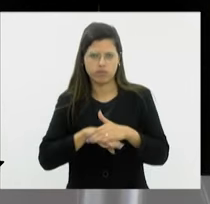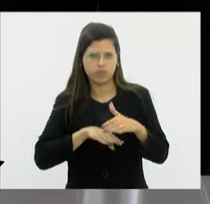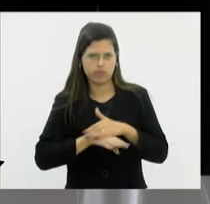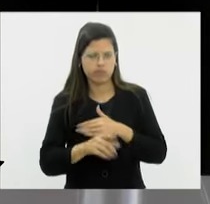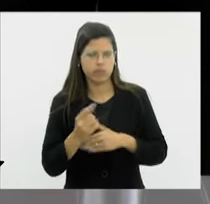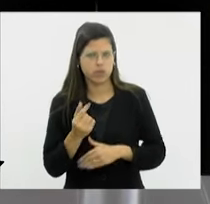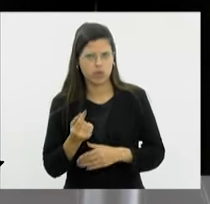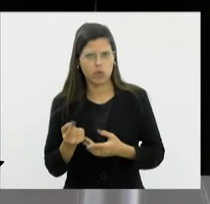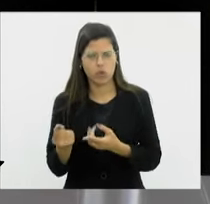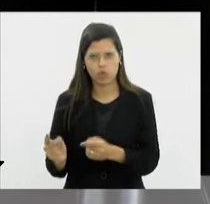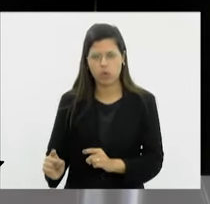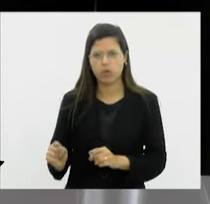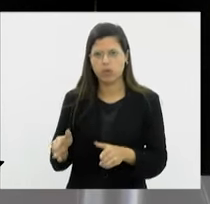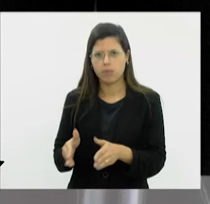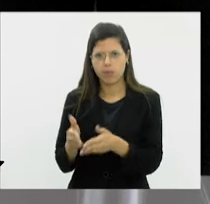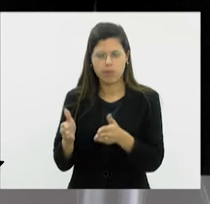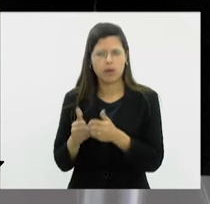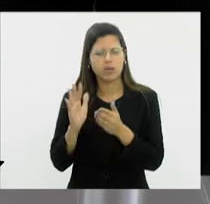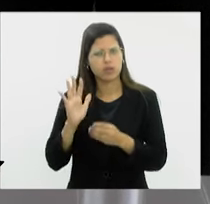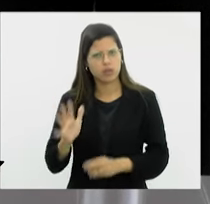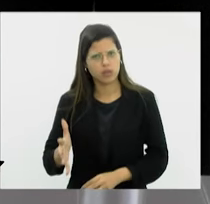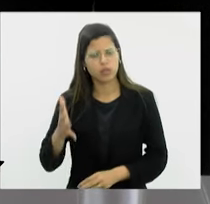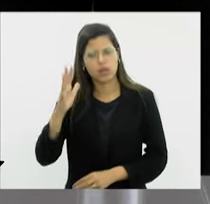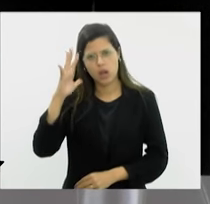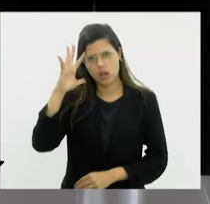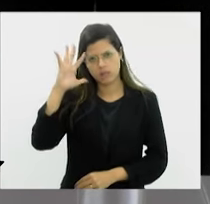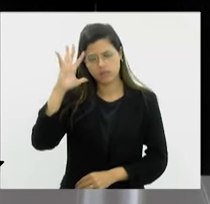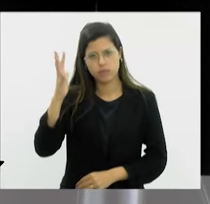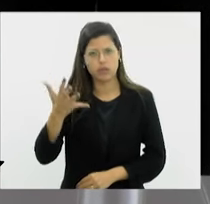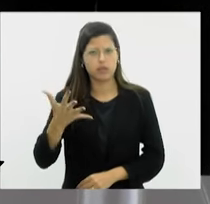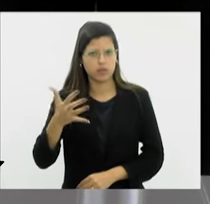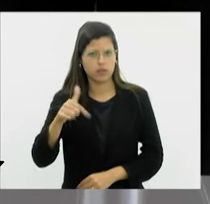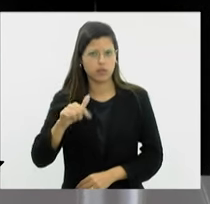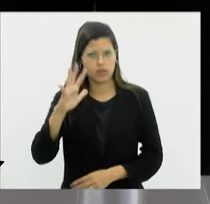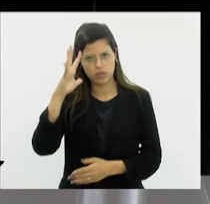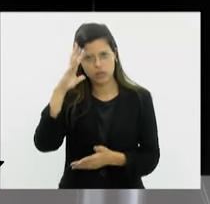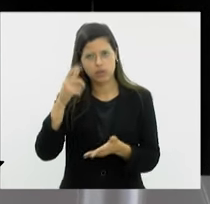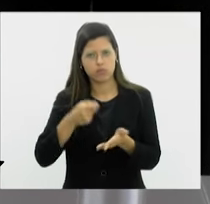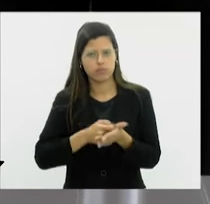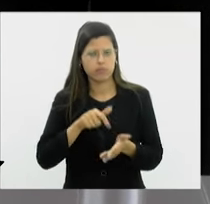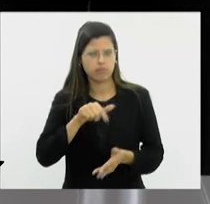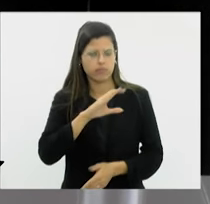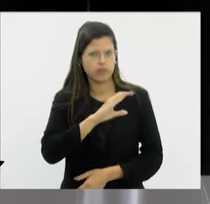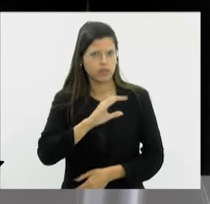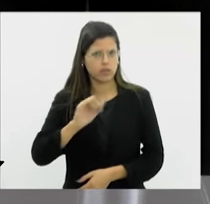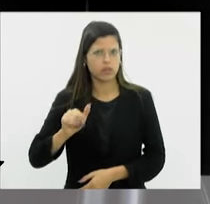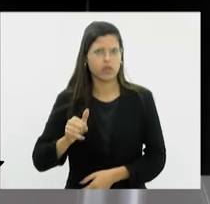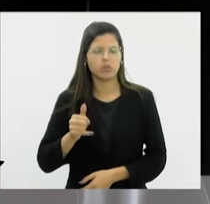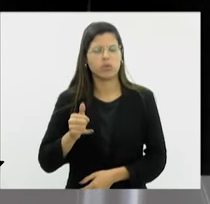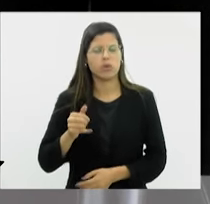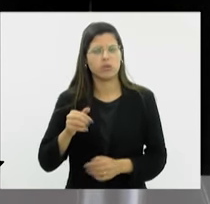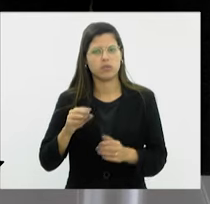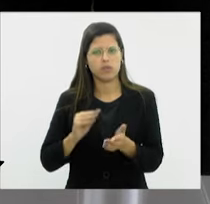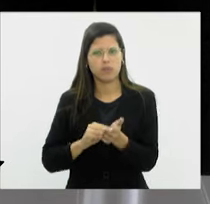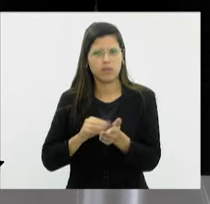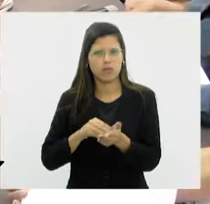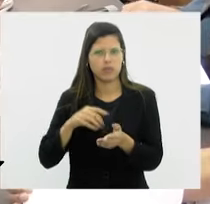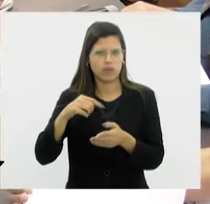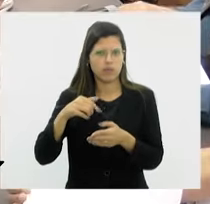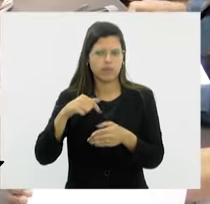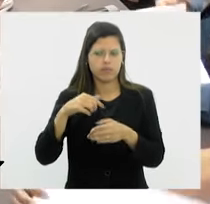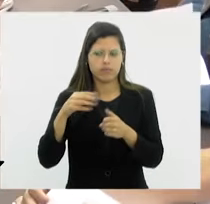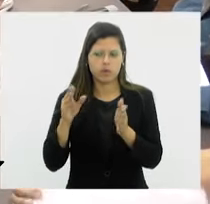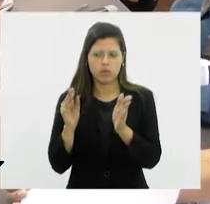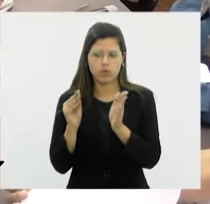isso já foi decidido aqui na CCJ. Ainda falta pautar no plenário. Né? Perfeito. É